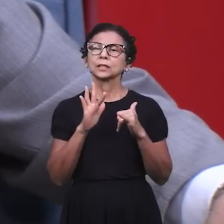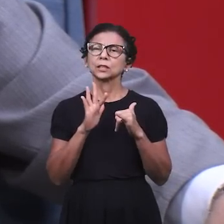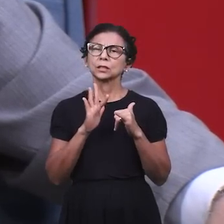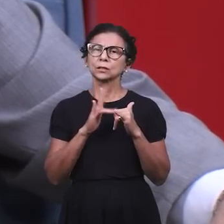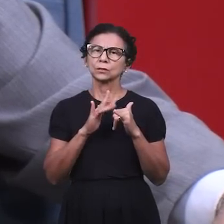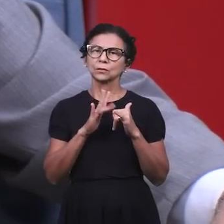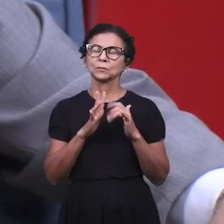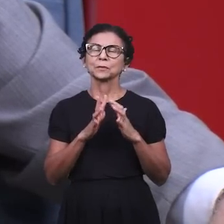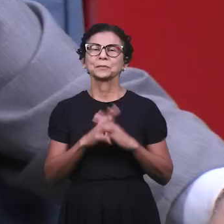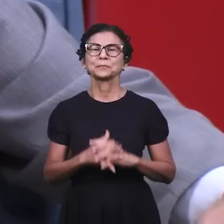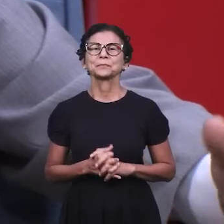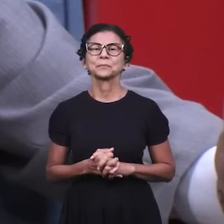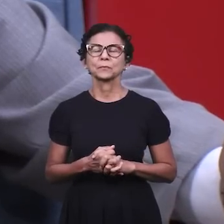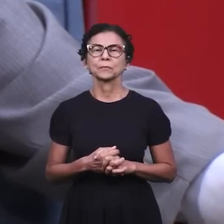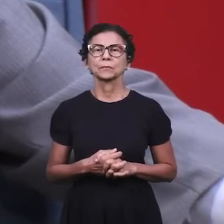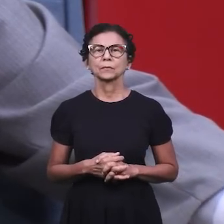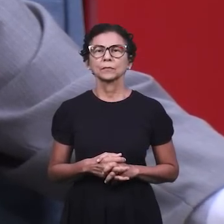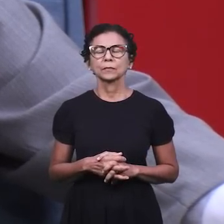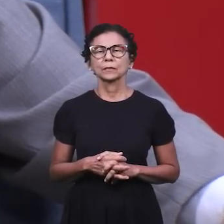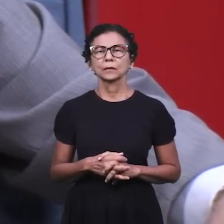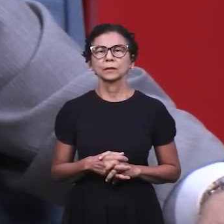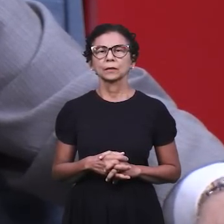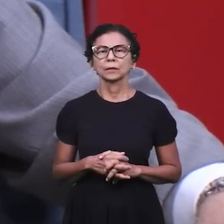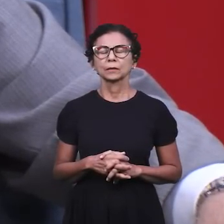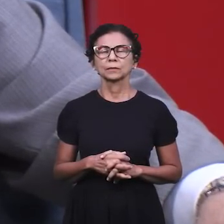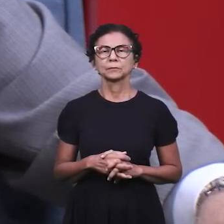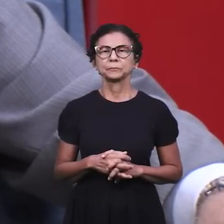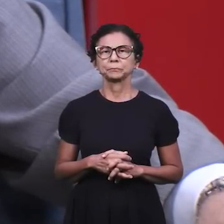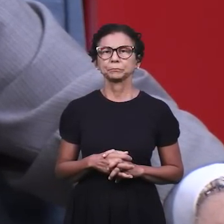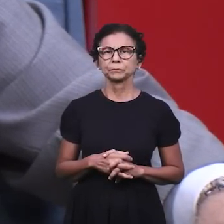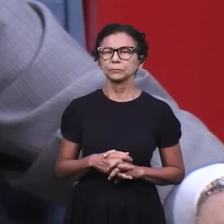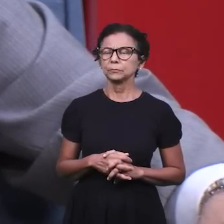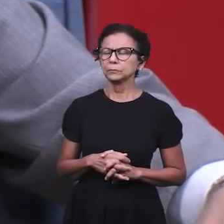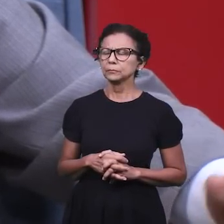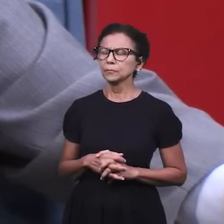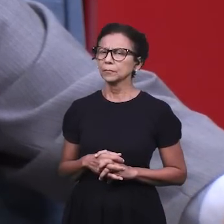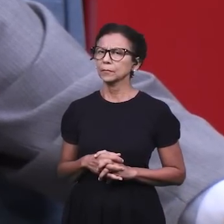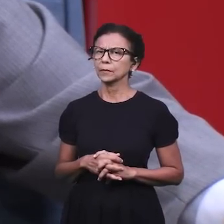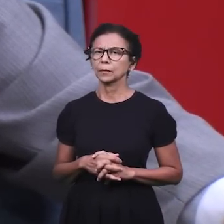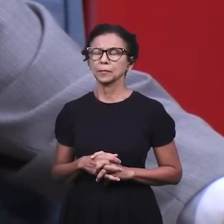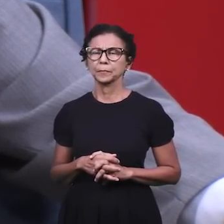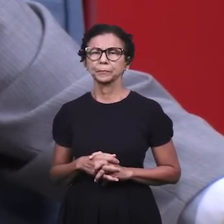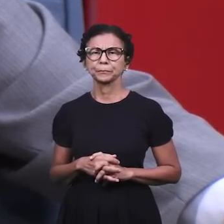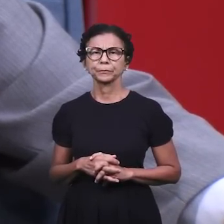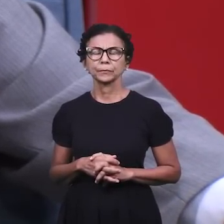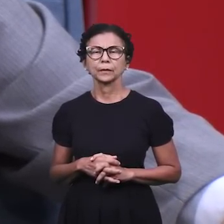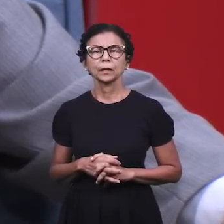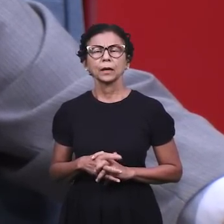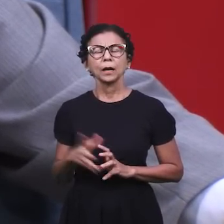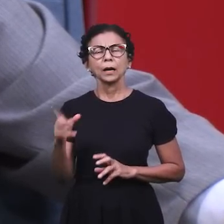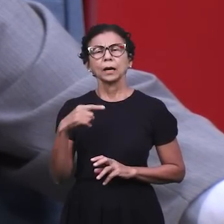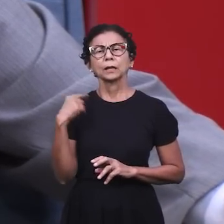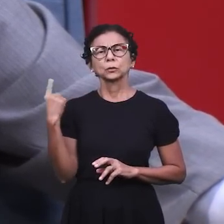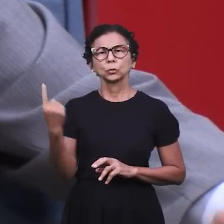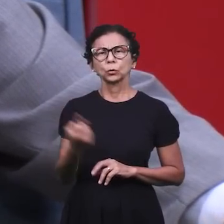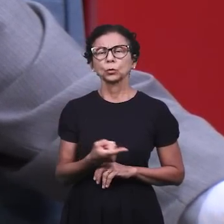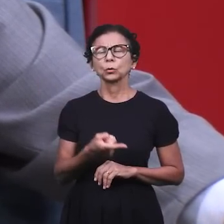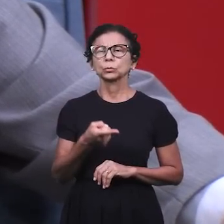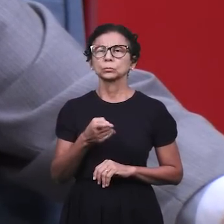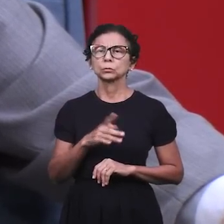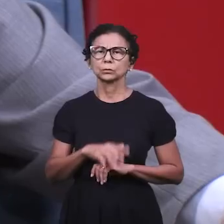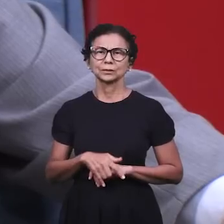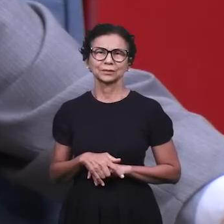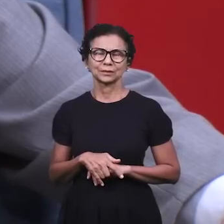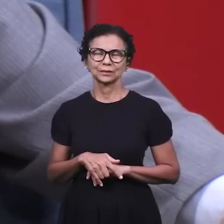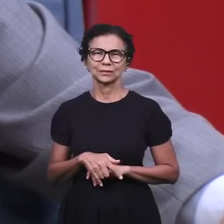pelo YouTube, não só os nossos irmãos da Igreja Cristã Maranata, mas também outros irmãos que nos assistem, que acompanham